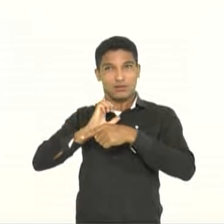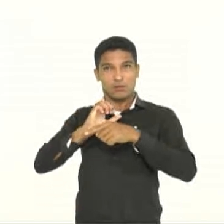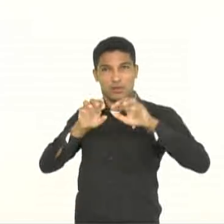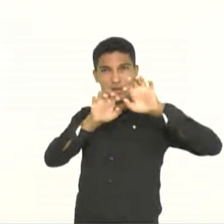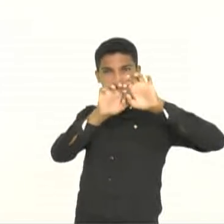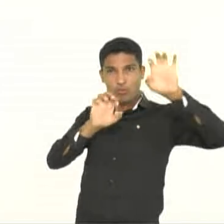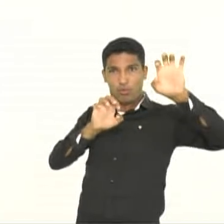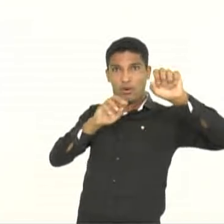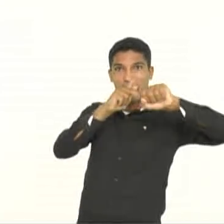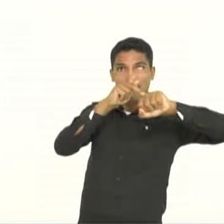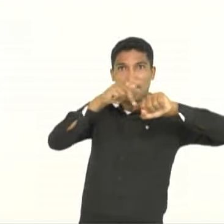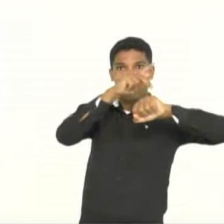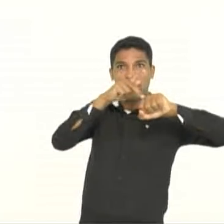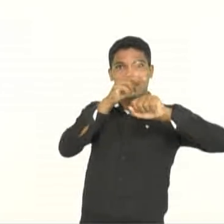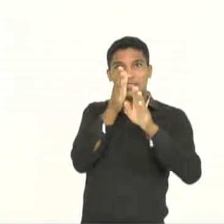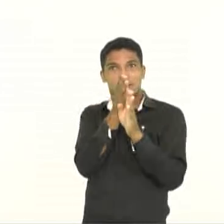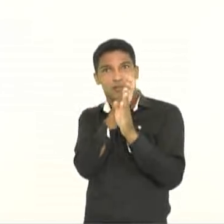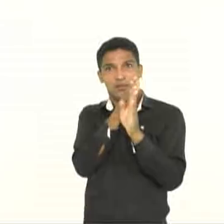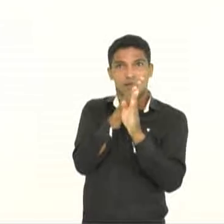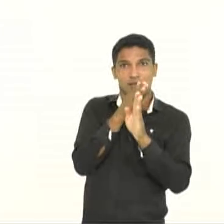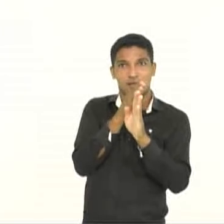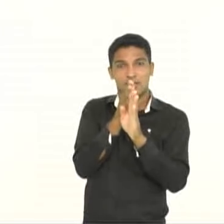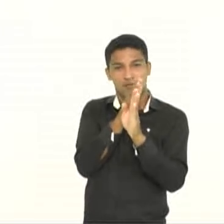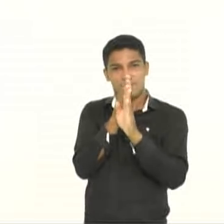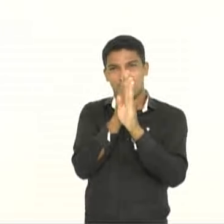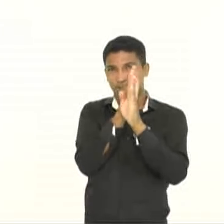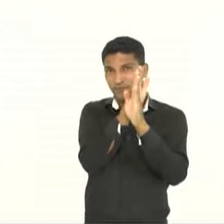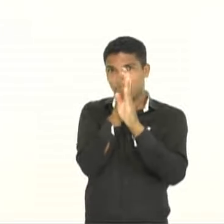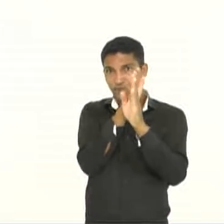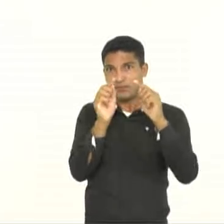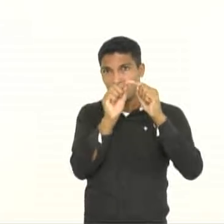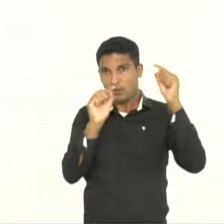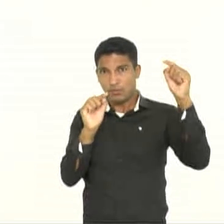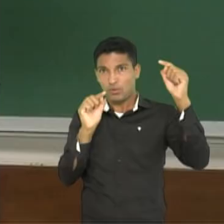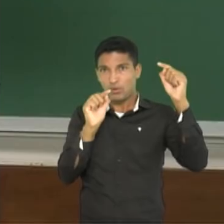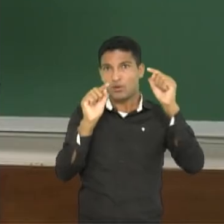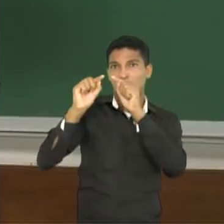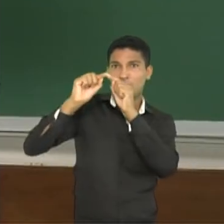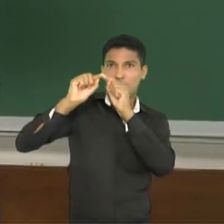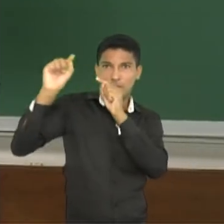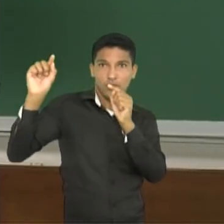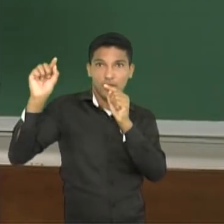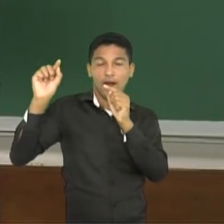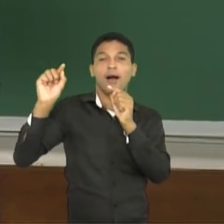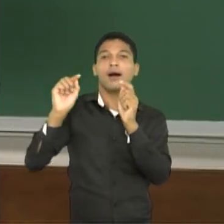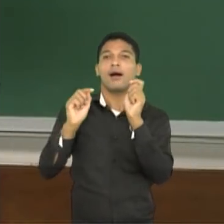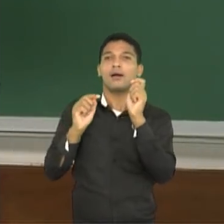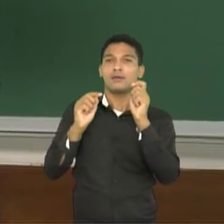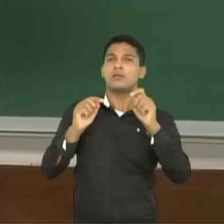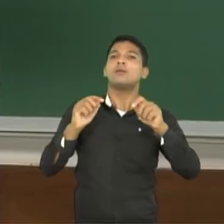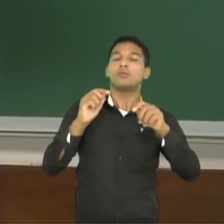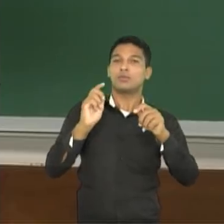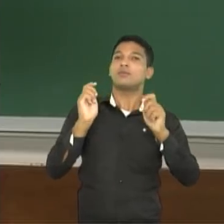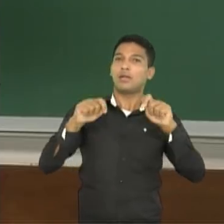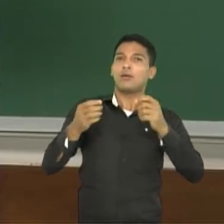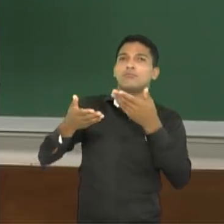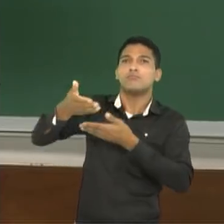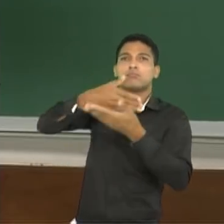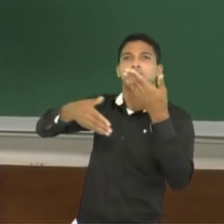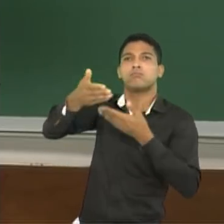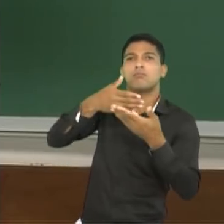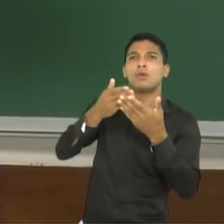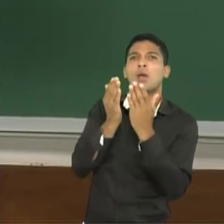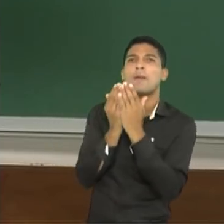de blocos econômicos, de acordos comerciais entre os países, para facilitar as trocas comerciais entre esses